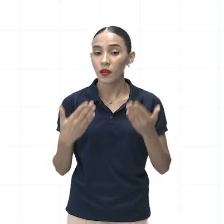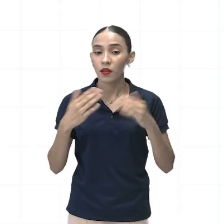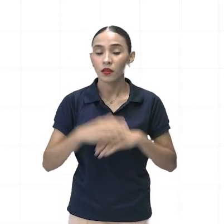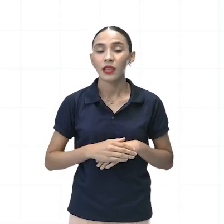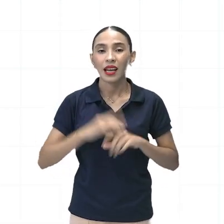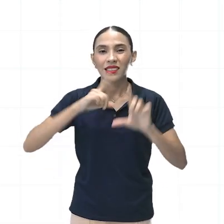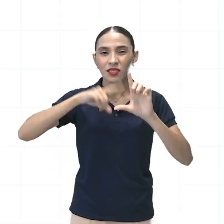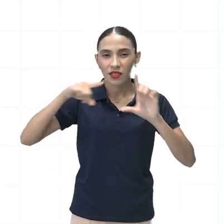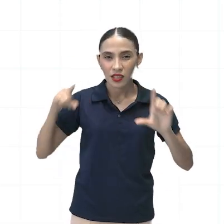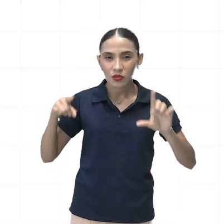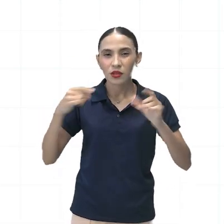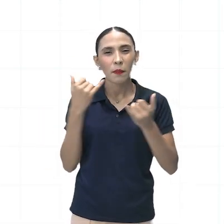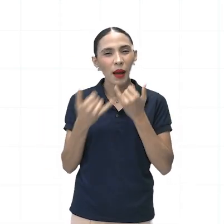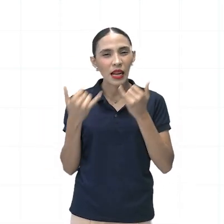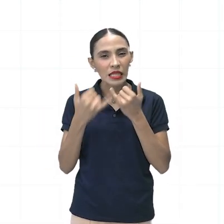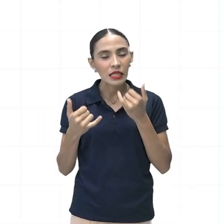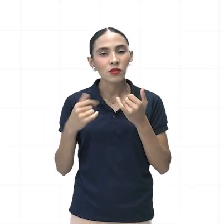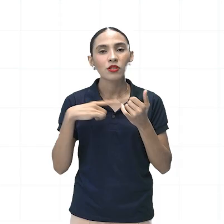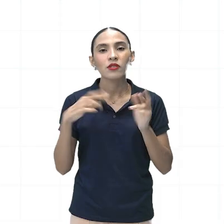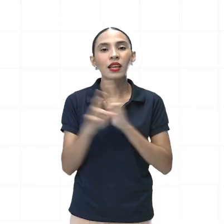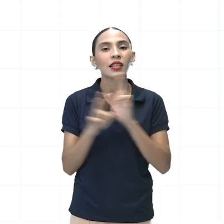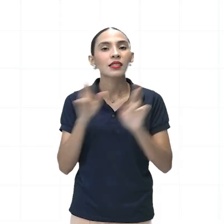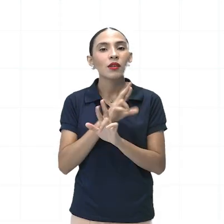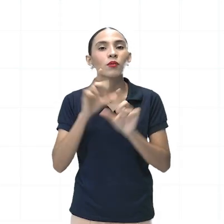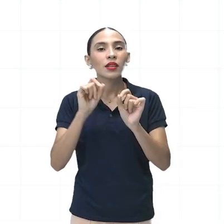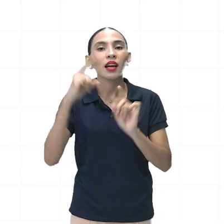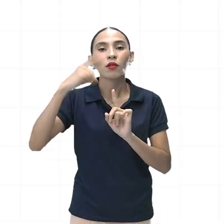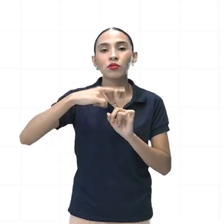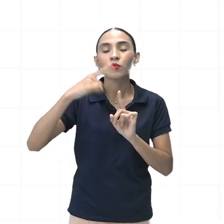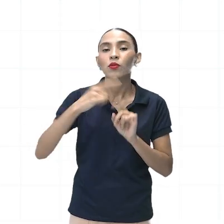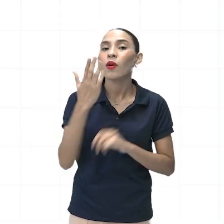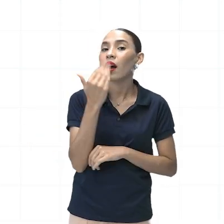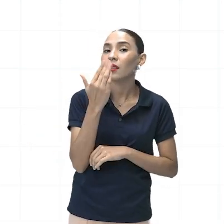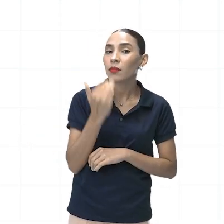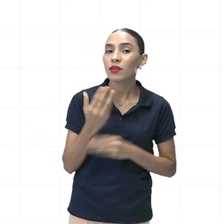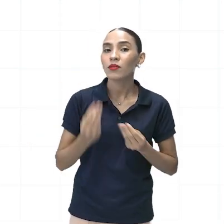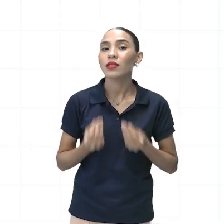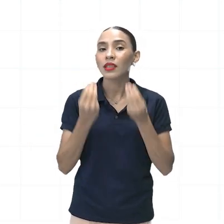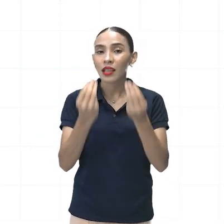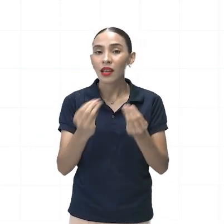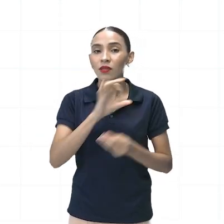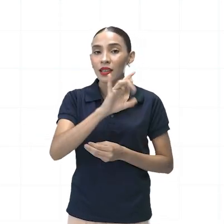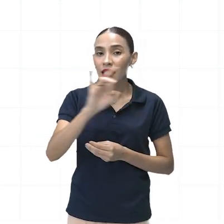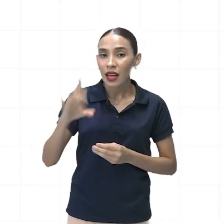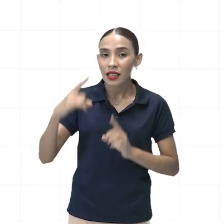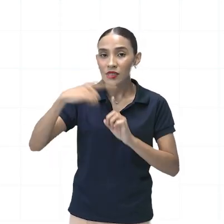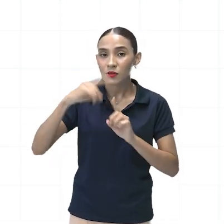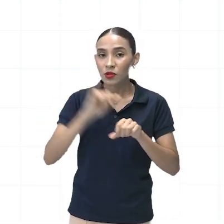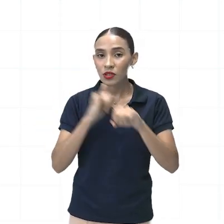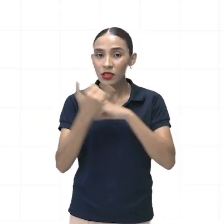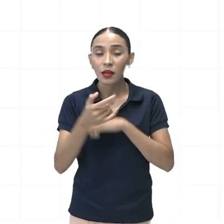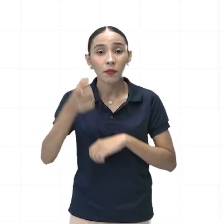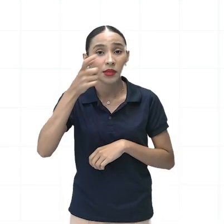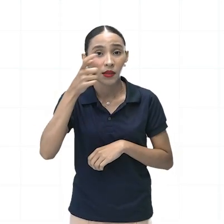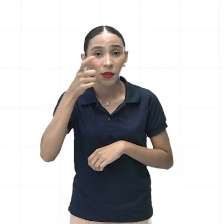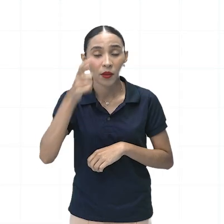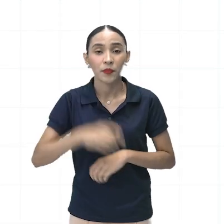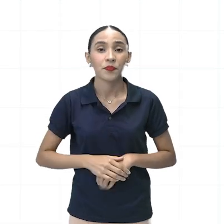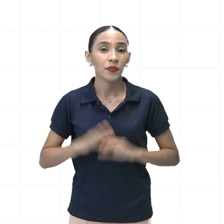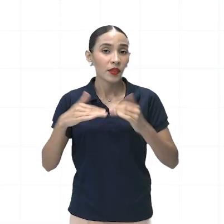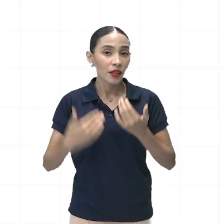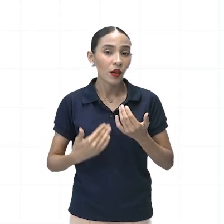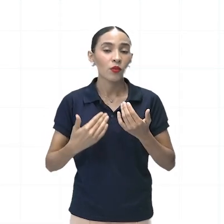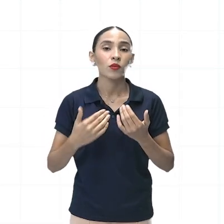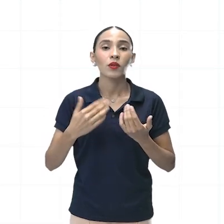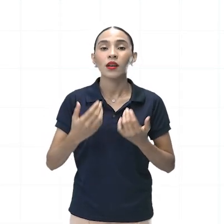essas variações pareciam estar relacionadas ao tipo de alimento disponível em cada uma das ilhas que ele observou. Isso